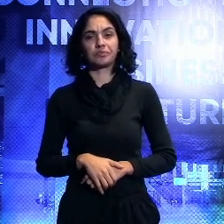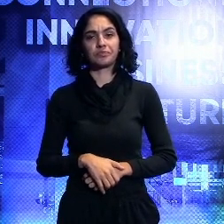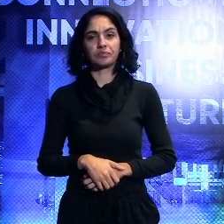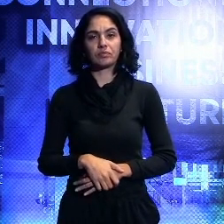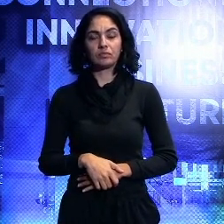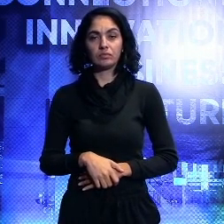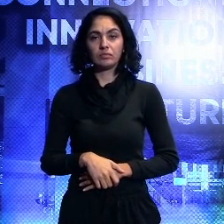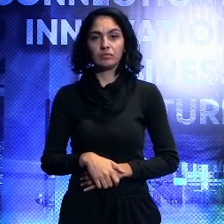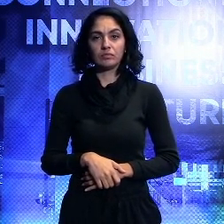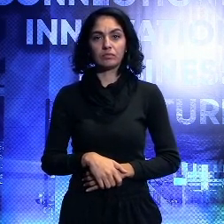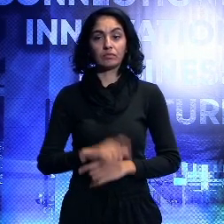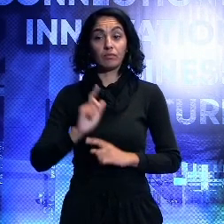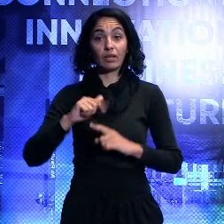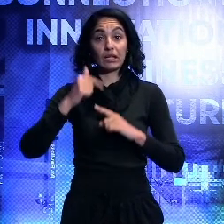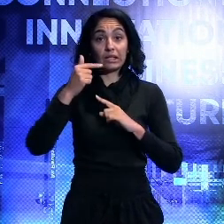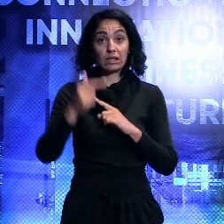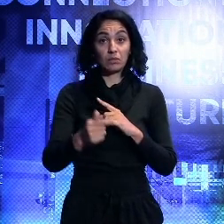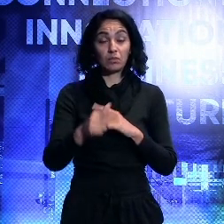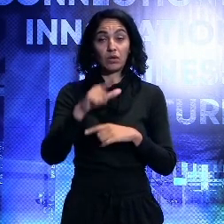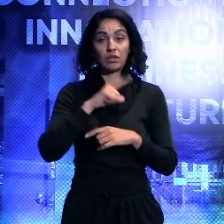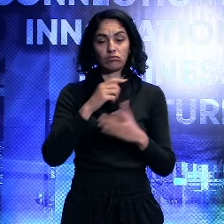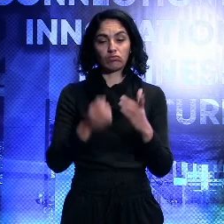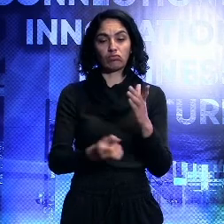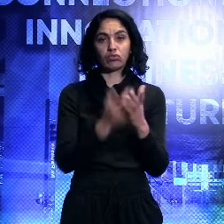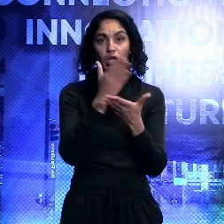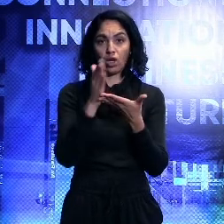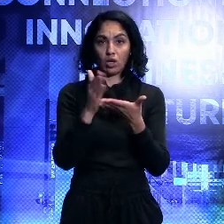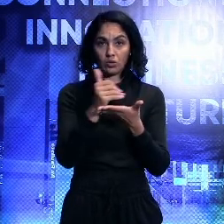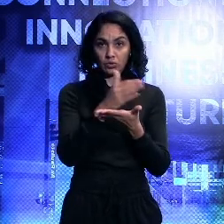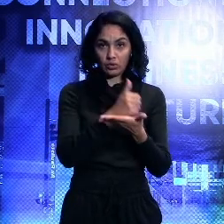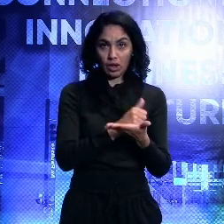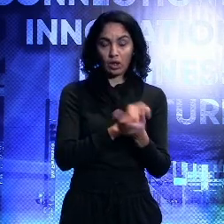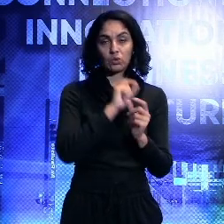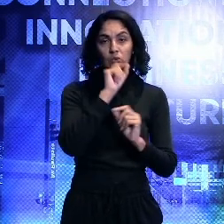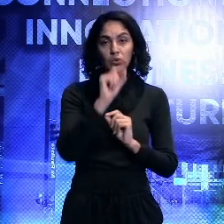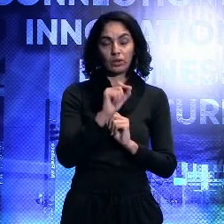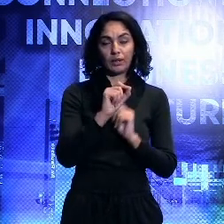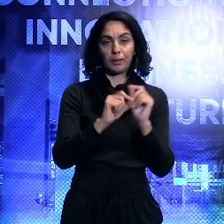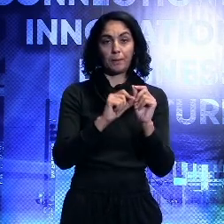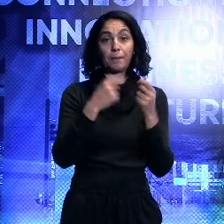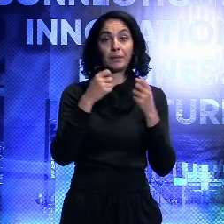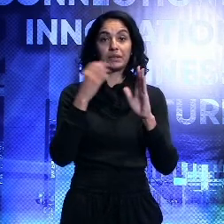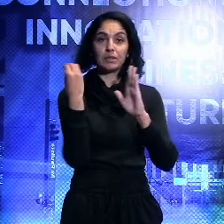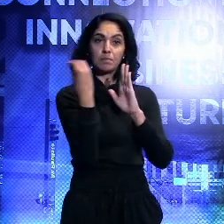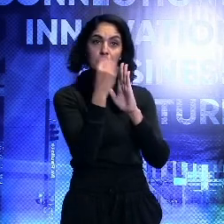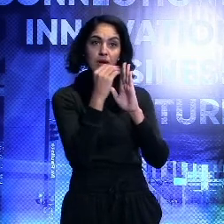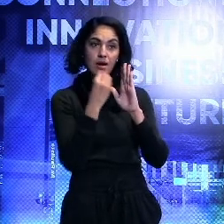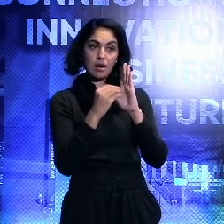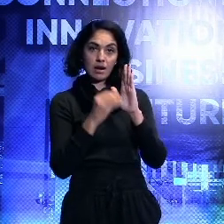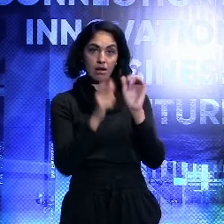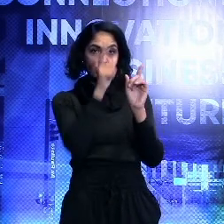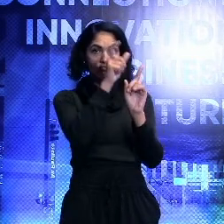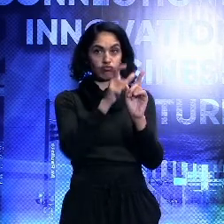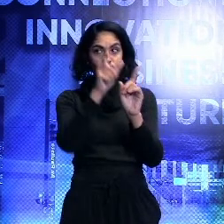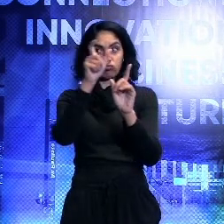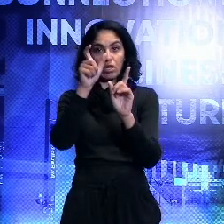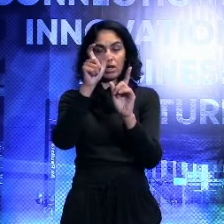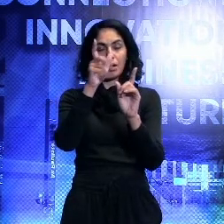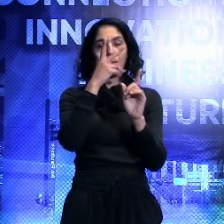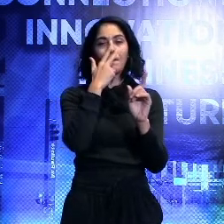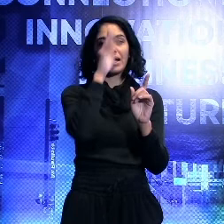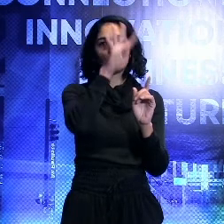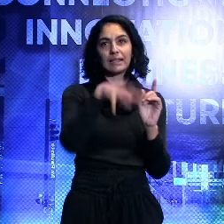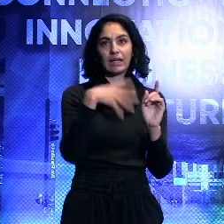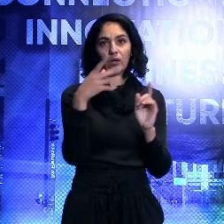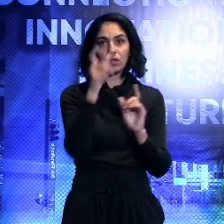E, a partir daí, a gente vai ter os dados, mas eles ainda estão frios. Então, o que a gente tem que fazer? A gente tem que preencher as lacunas com narrativas. E aqui entra a experiência do